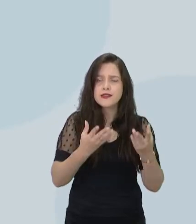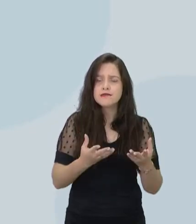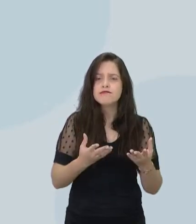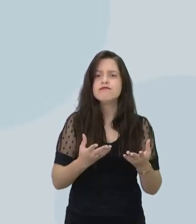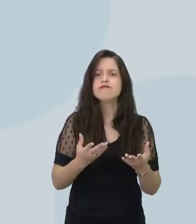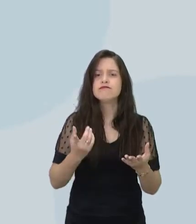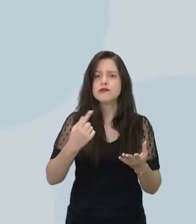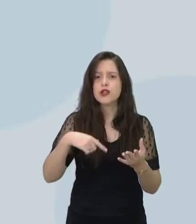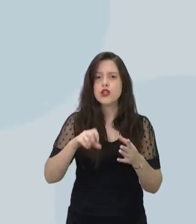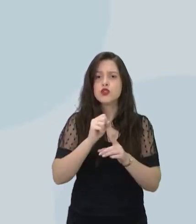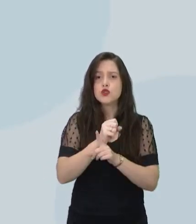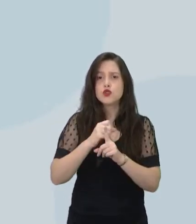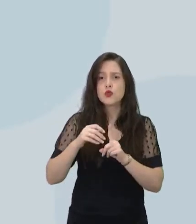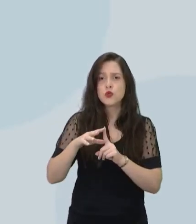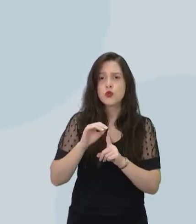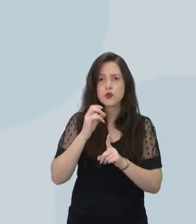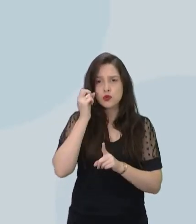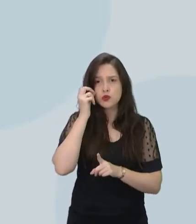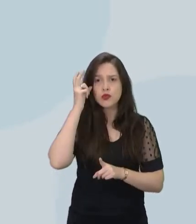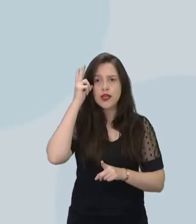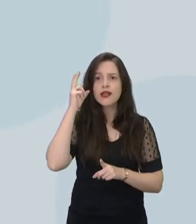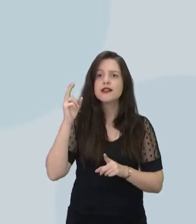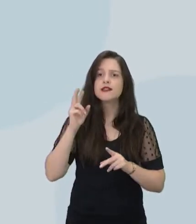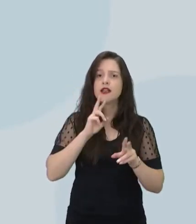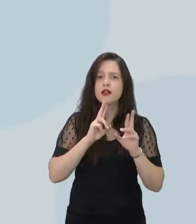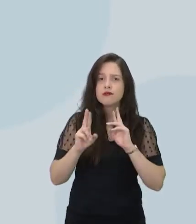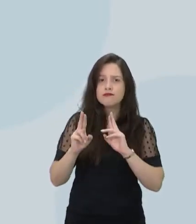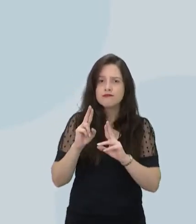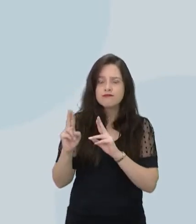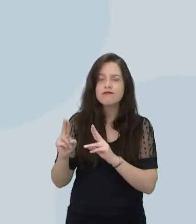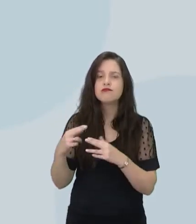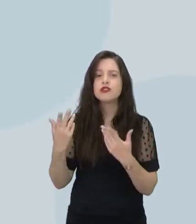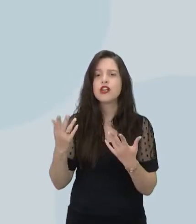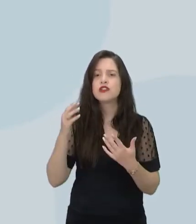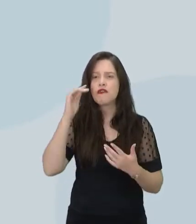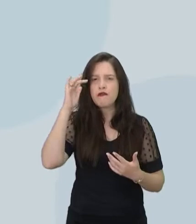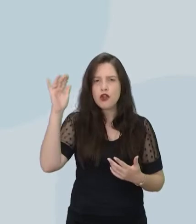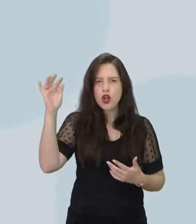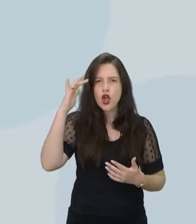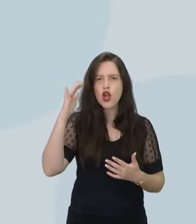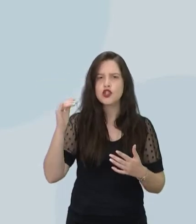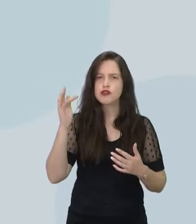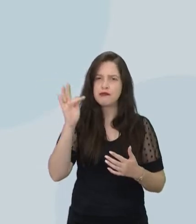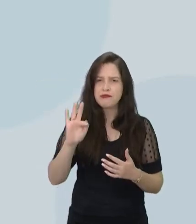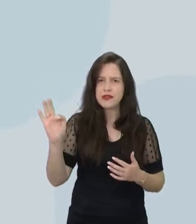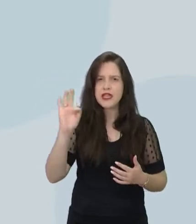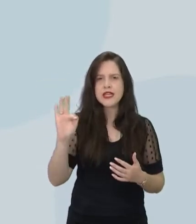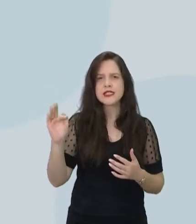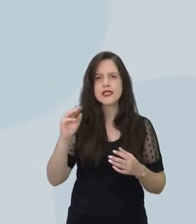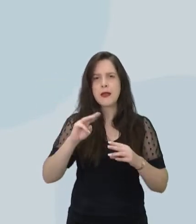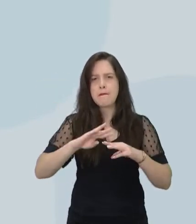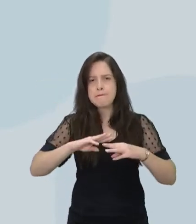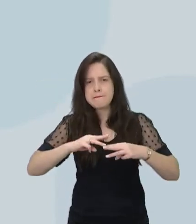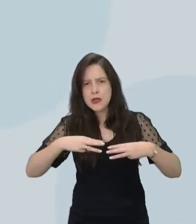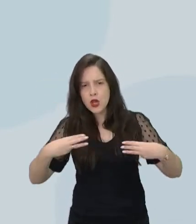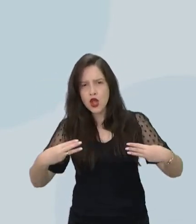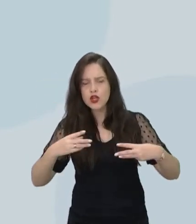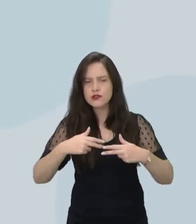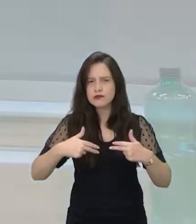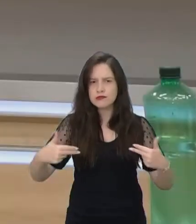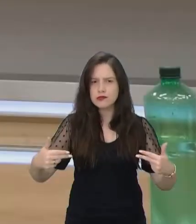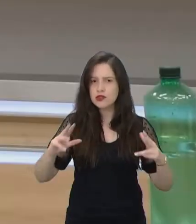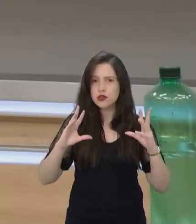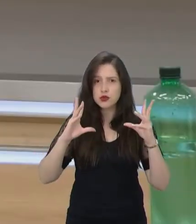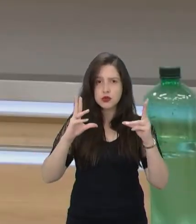questões socioculturais e as questões ambientais, sejam elas biológicas, físicas, químicas, que é o que a gente está fazendo em